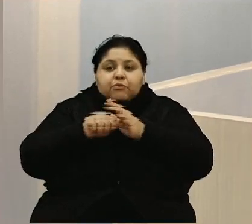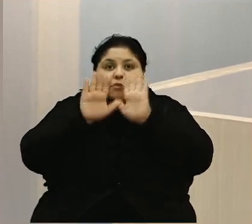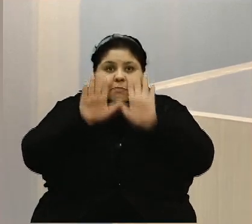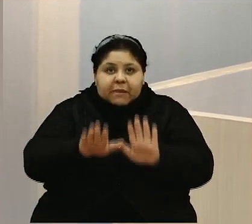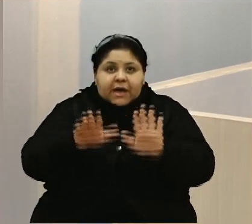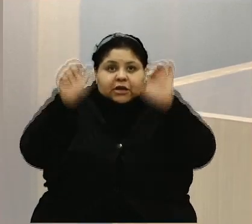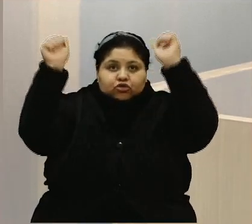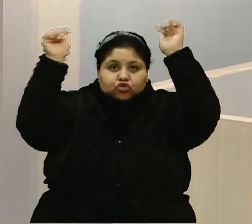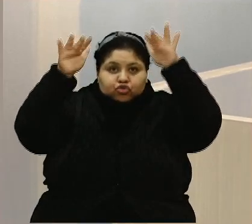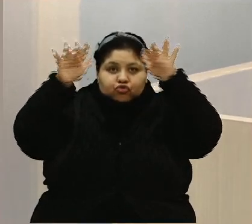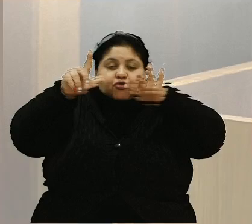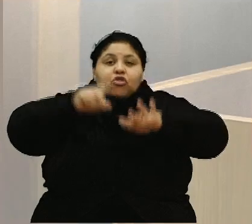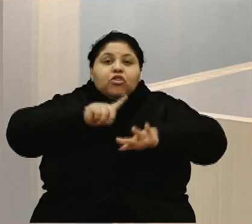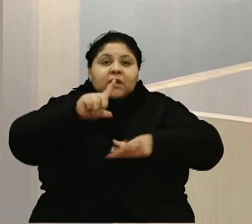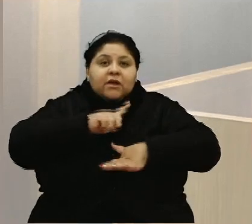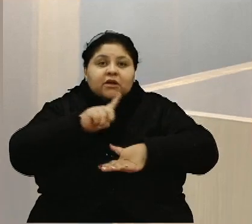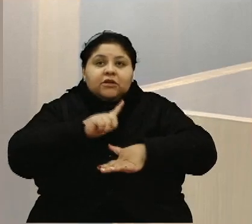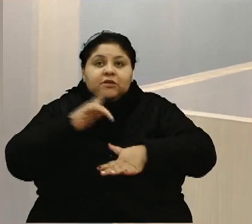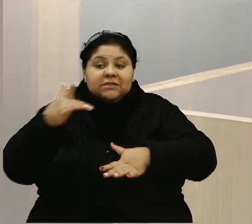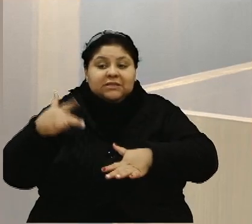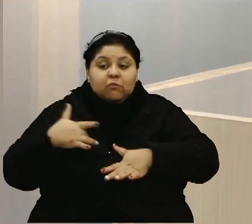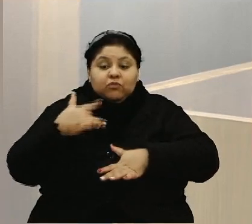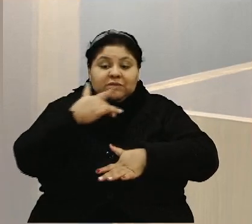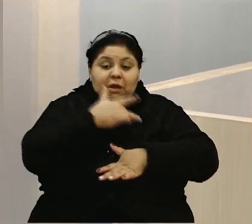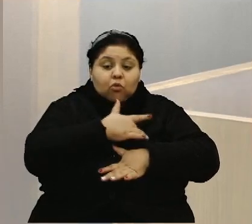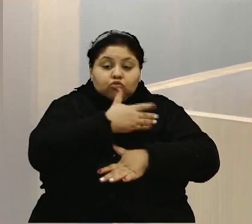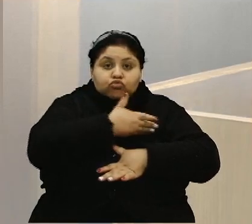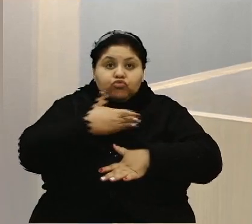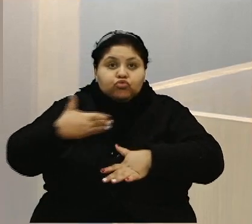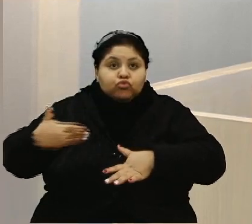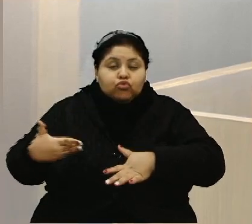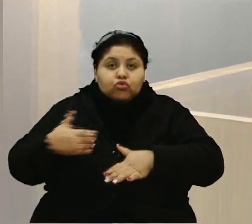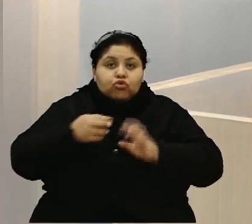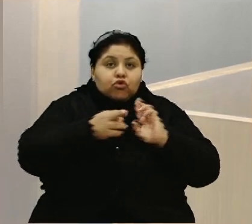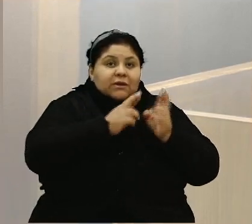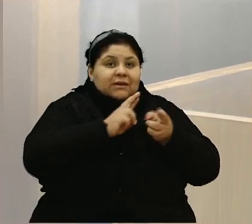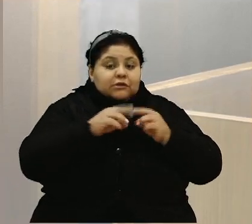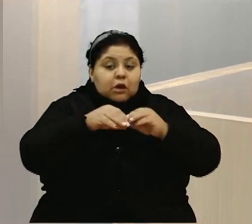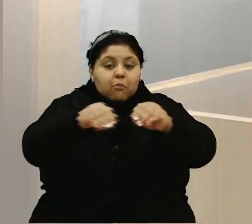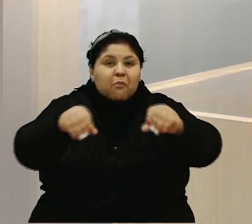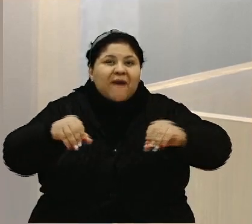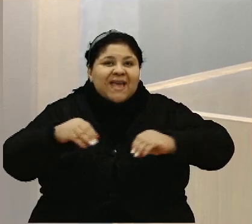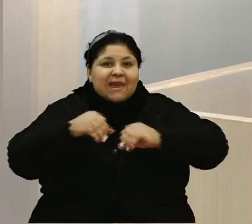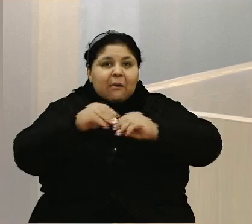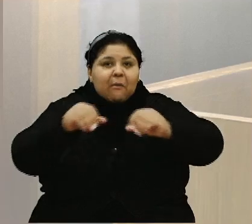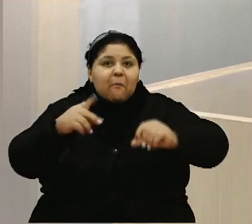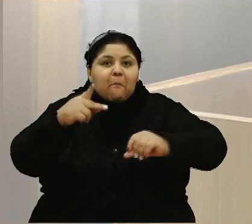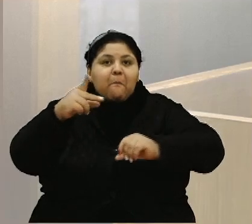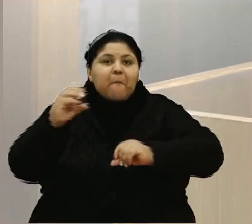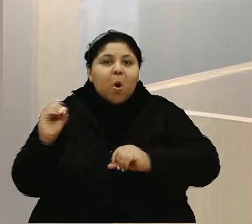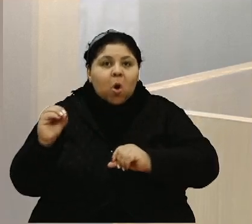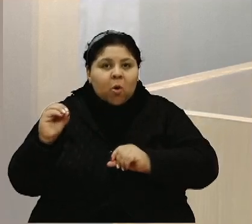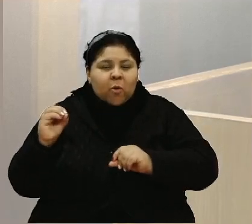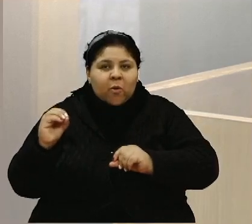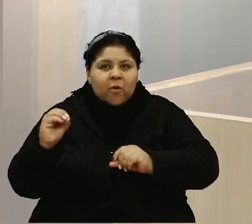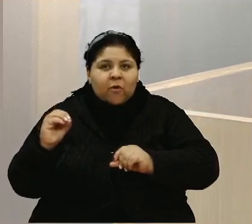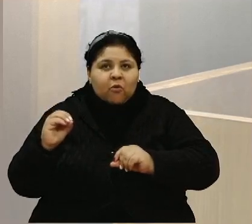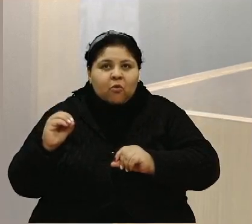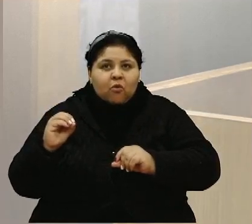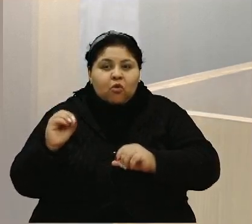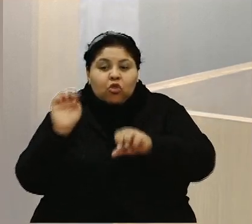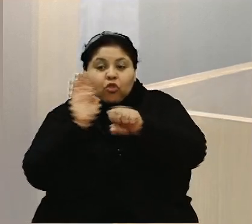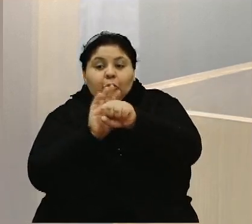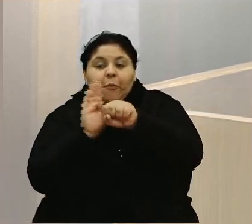sol, nós temos uma questão de saúde pública que é em relação à poeira. O pó no